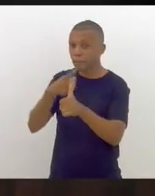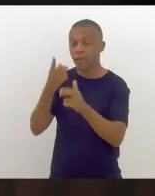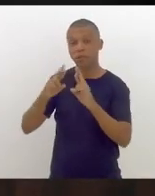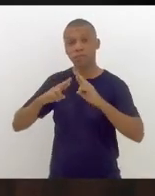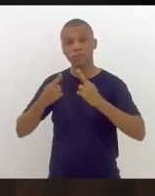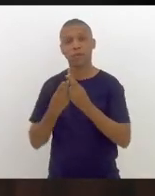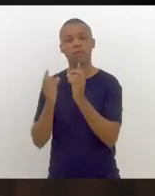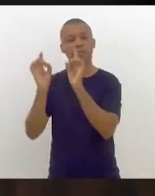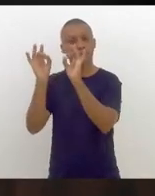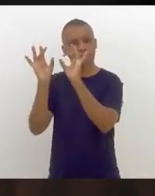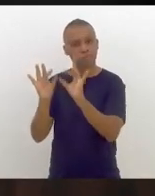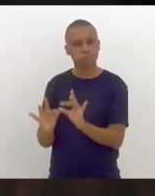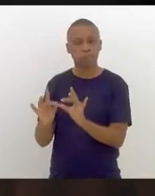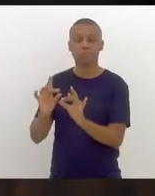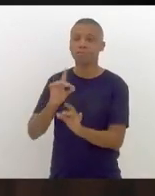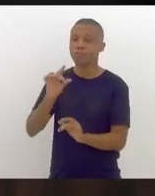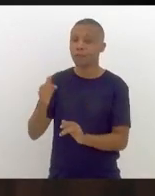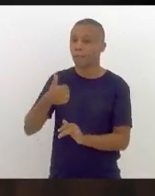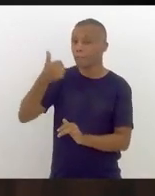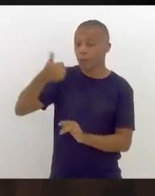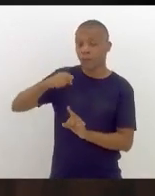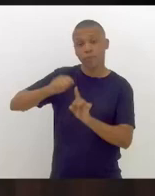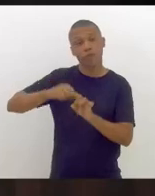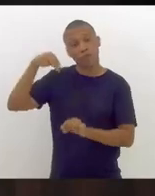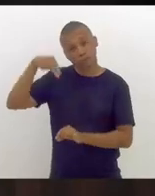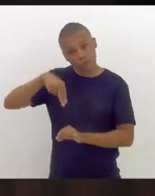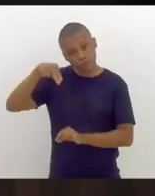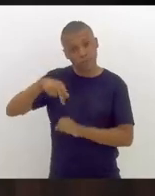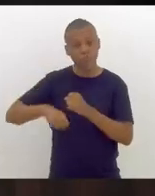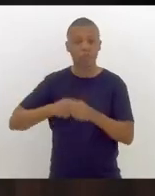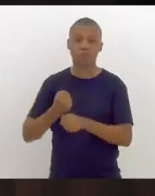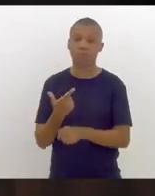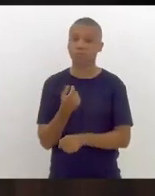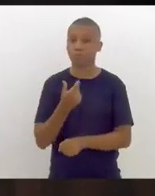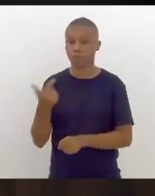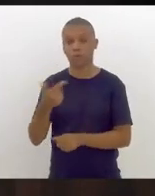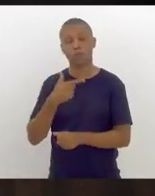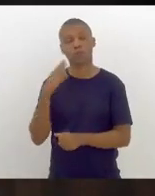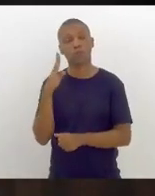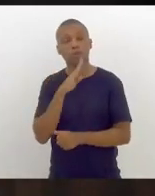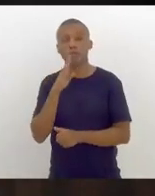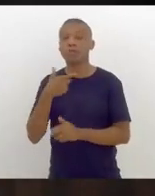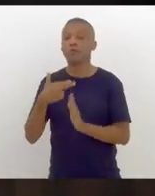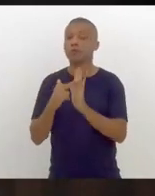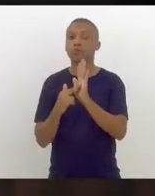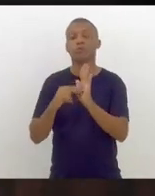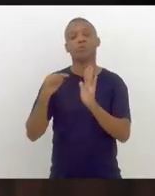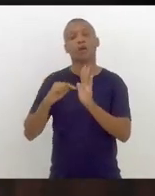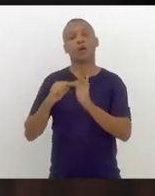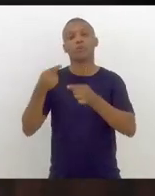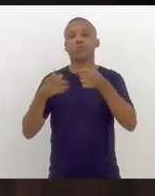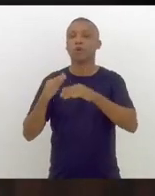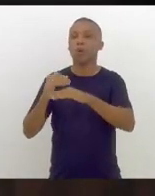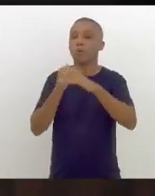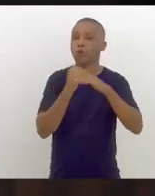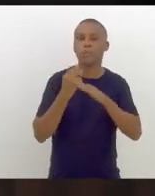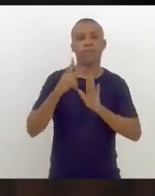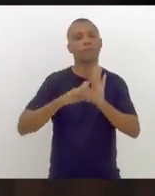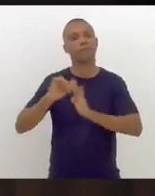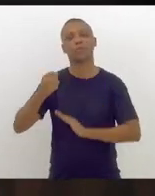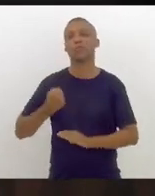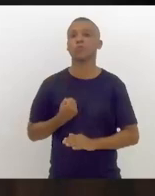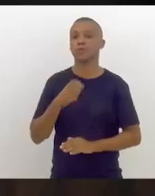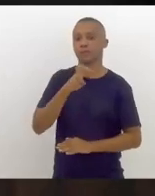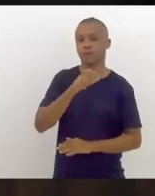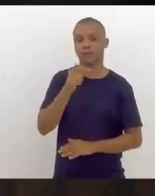extraordinária do dia primeiro de novembro de 2022 em regime de urgência e votação discussão única projeto de lei número